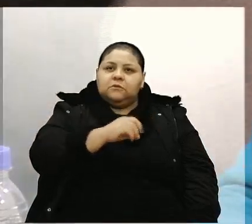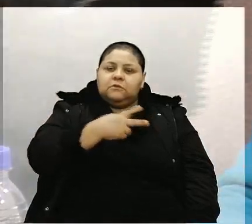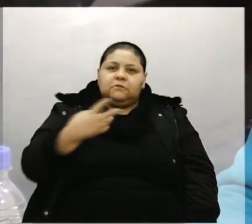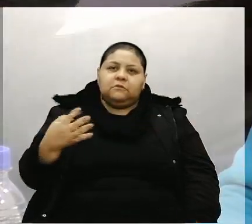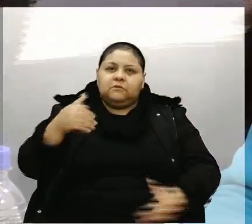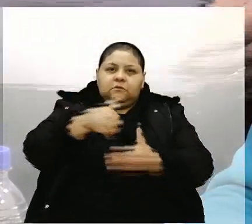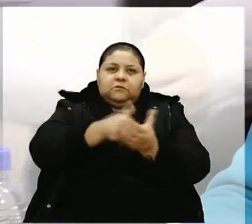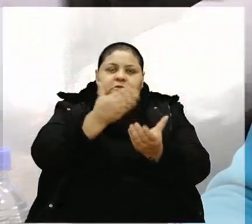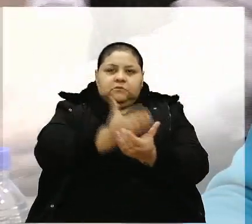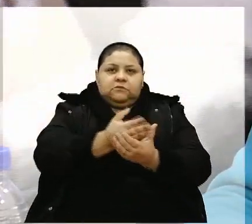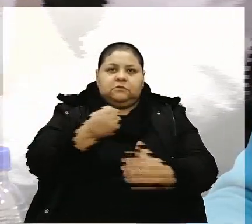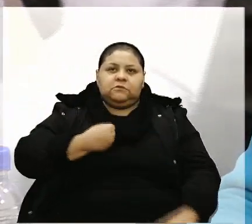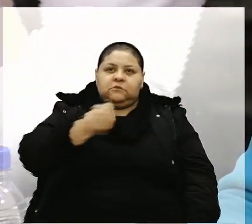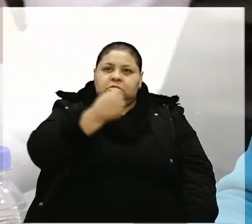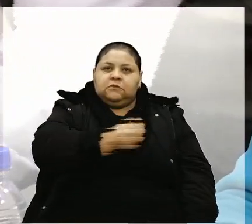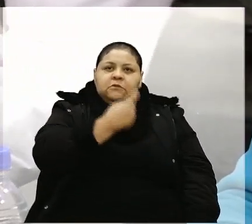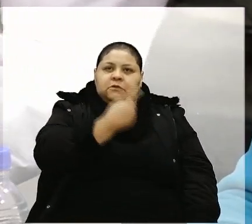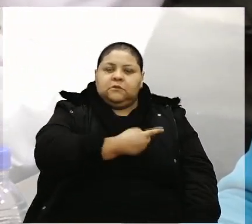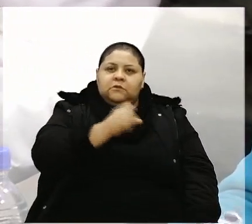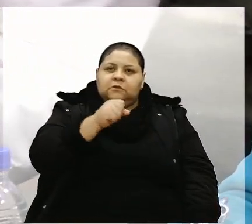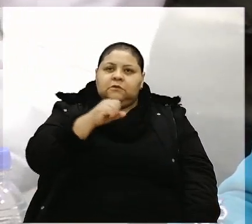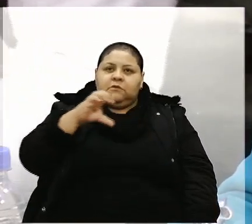148/2024, contido no processo número